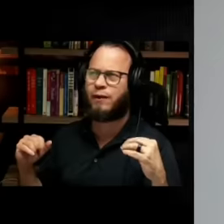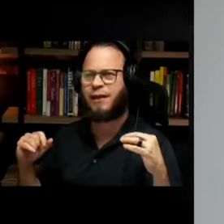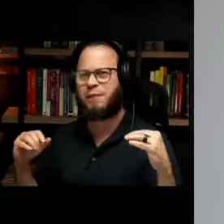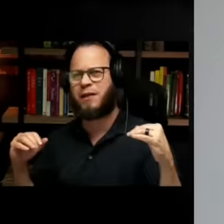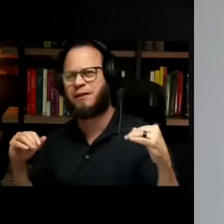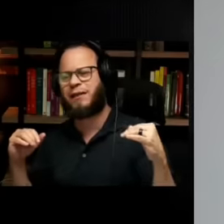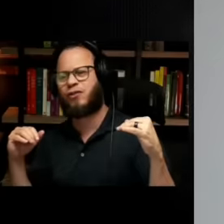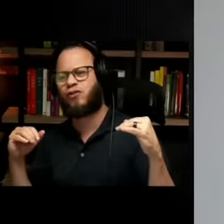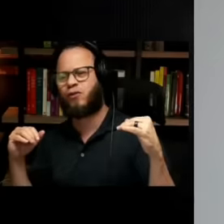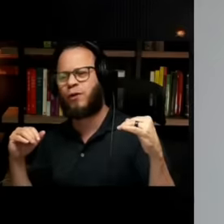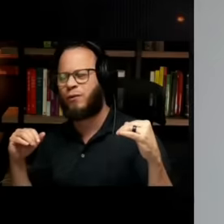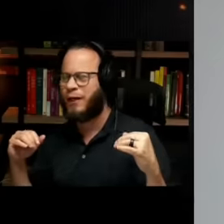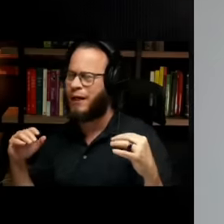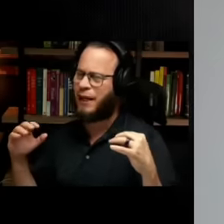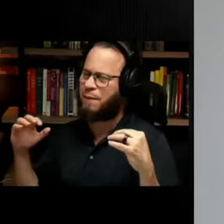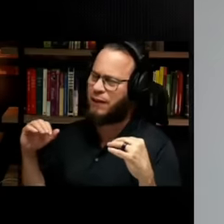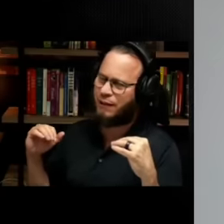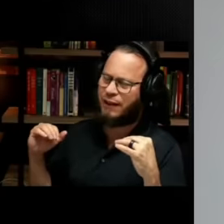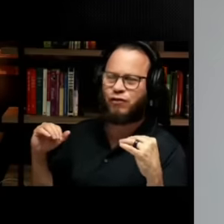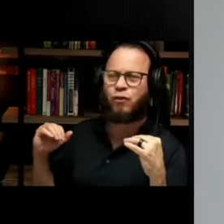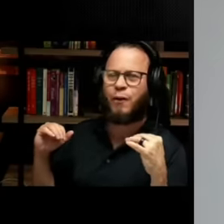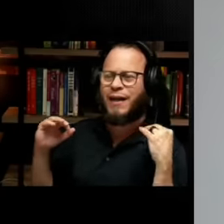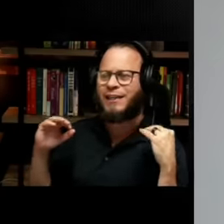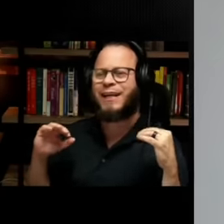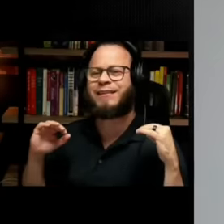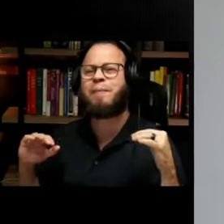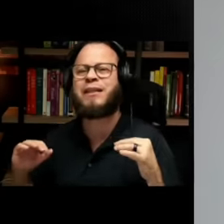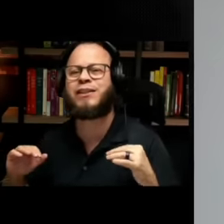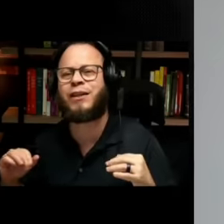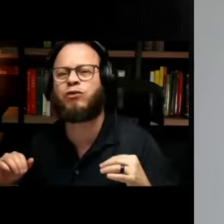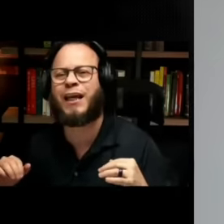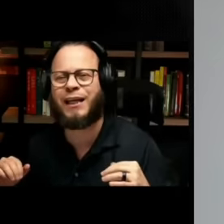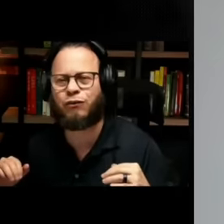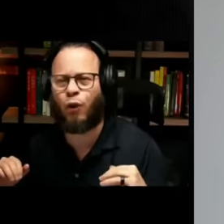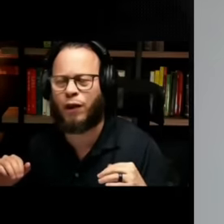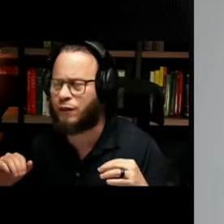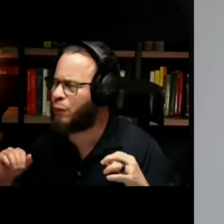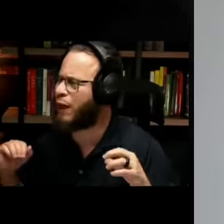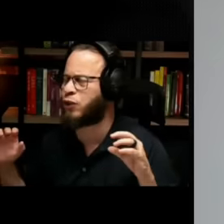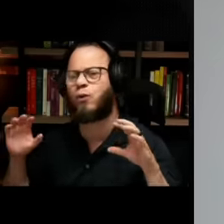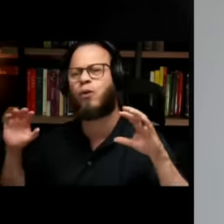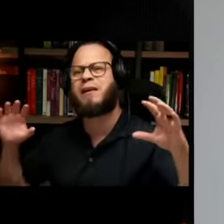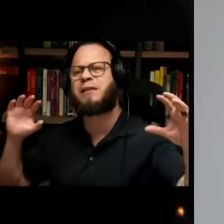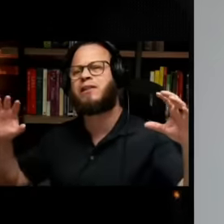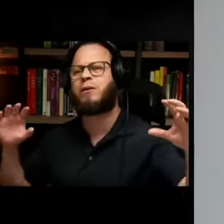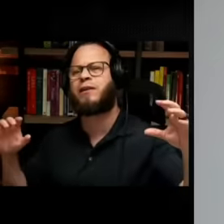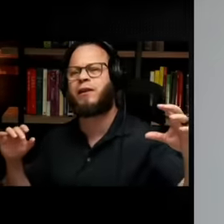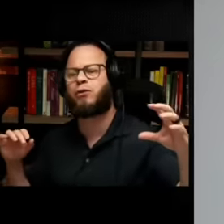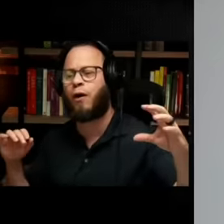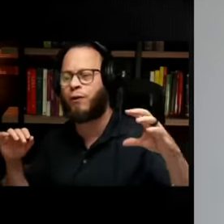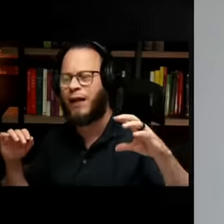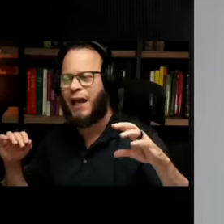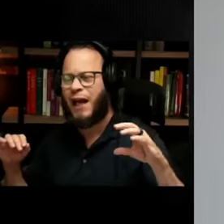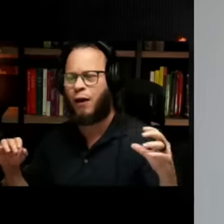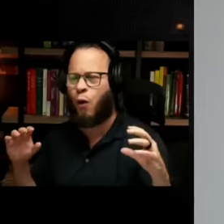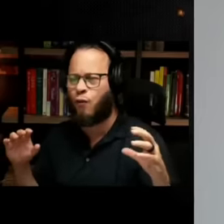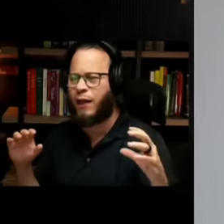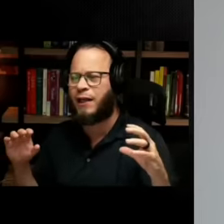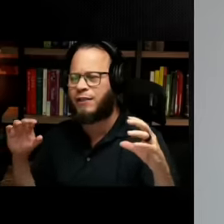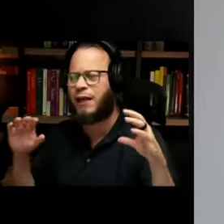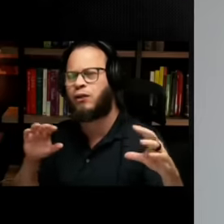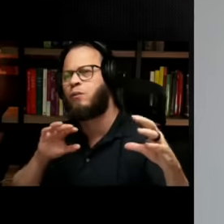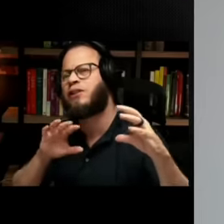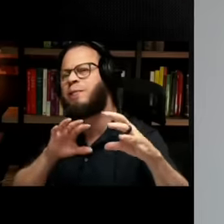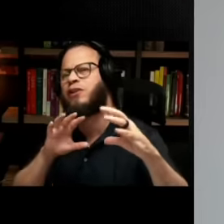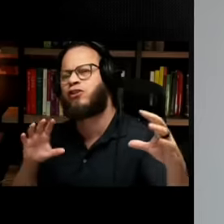eu, quem manda aqui sou eu, quem manda aqui sou eu, já tá mijando o território. Viu como o cachorro começa a mijar o território? É como que